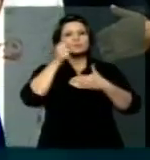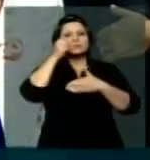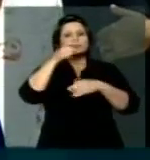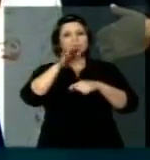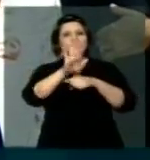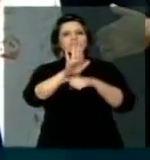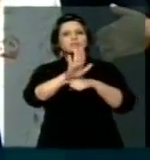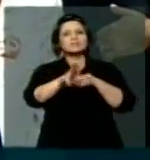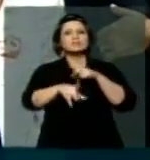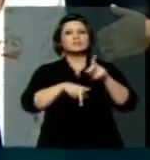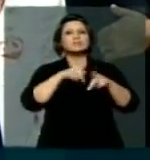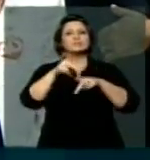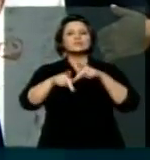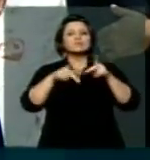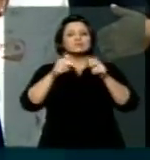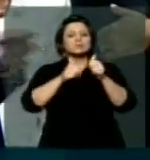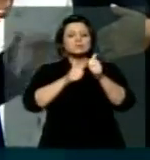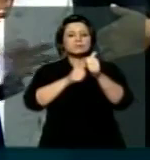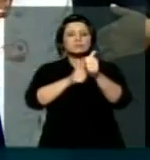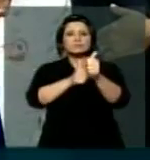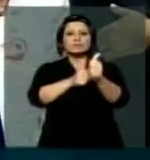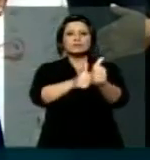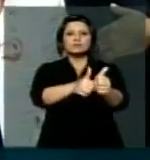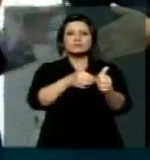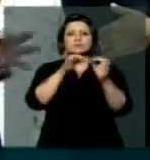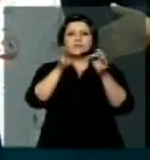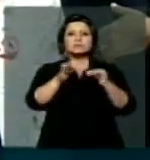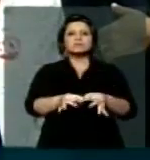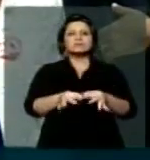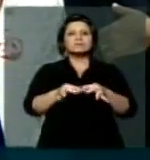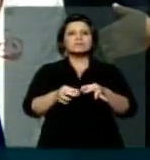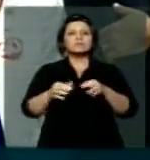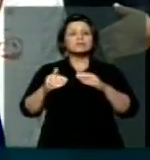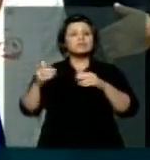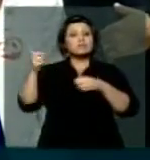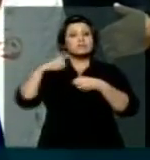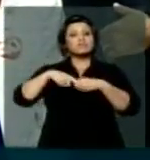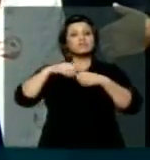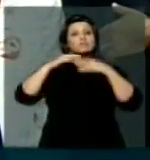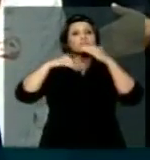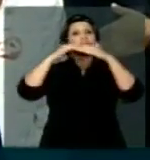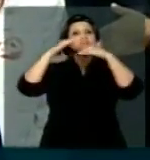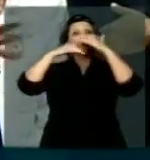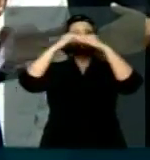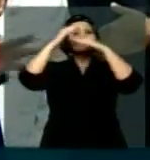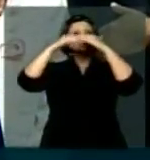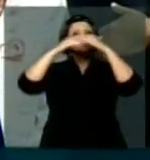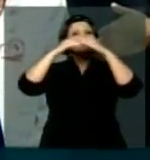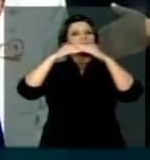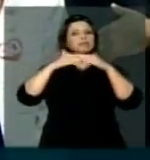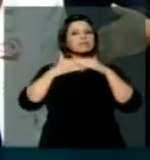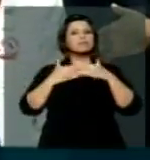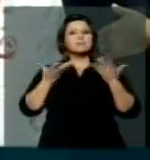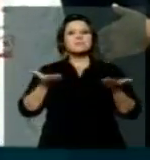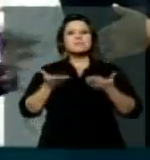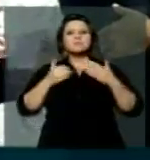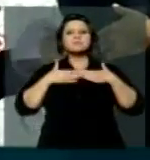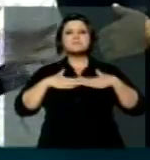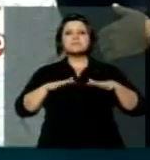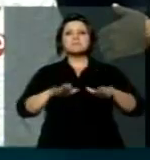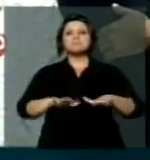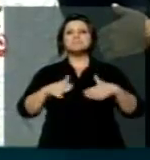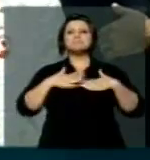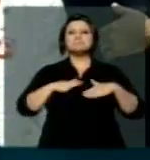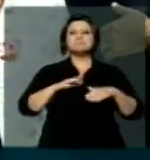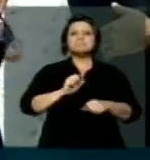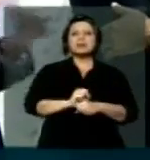maioria. Sigamos do caminho de um país que precisa se afirmar, retomar o crescimento, sair do marasmo, escolher